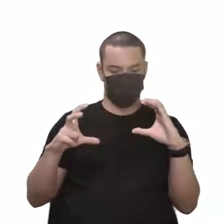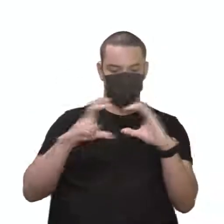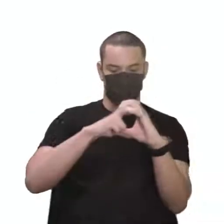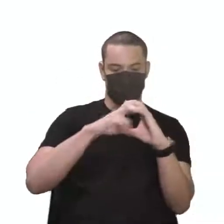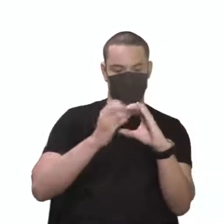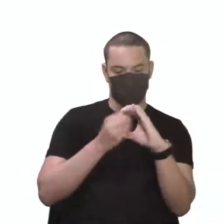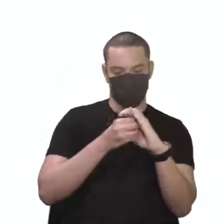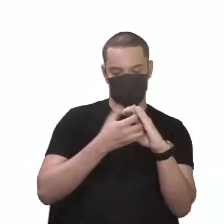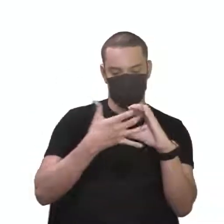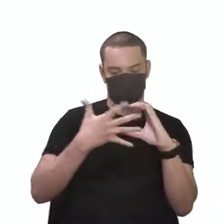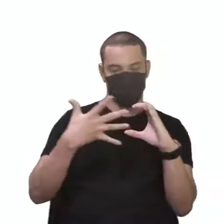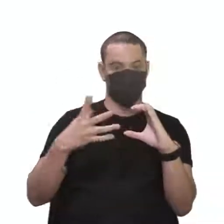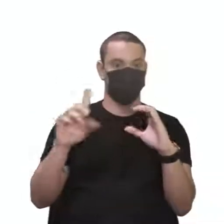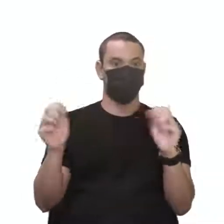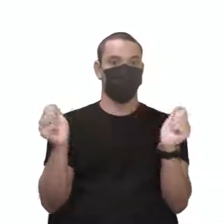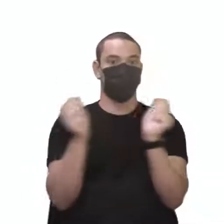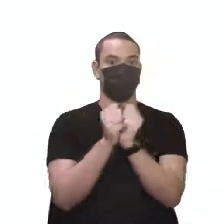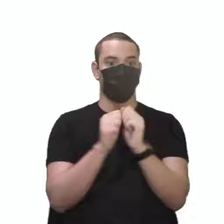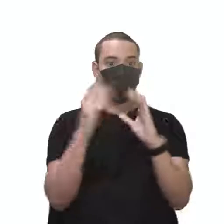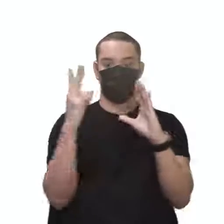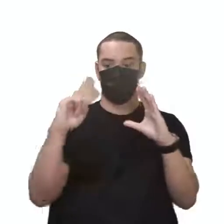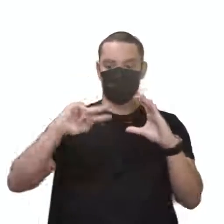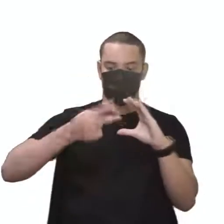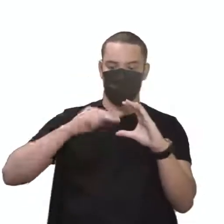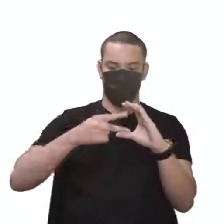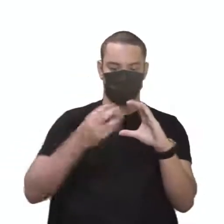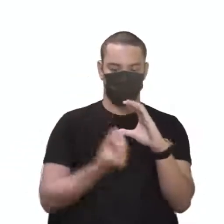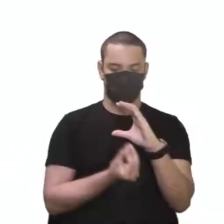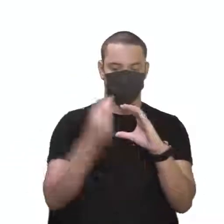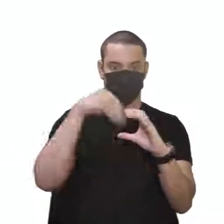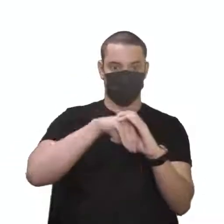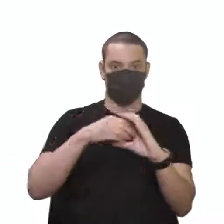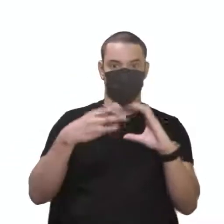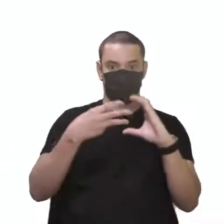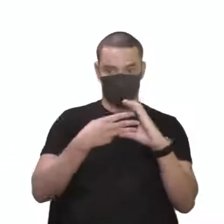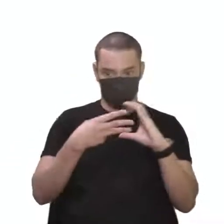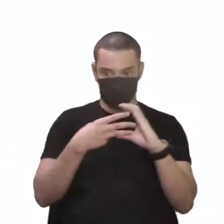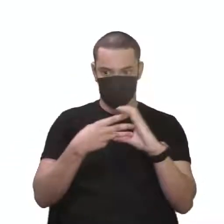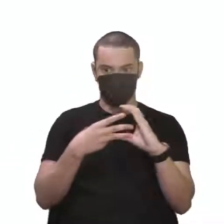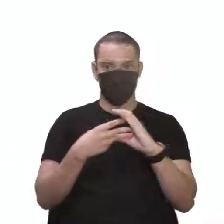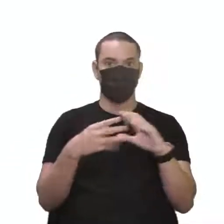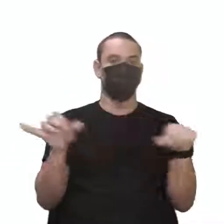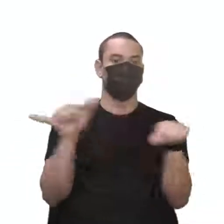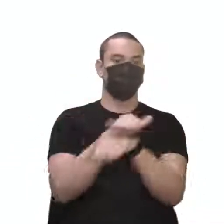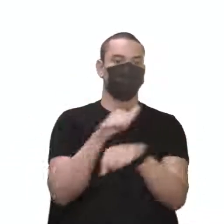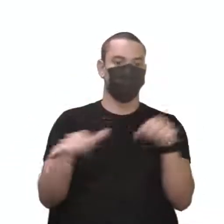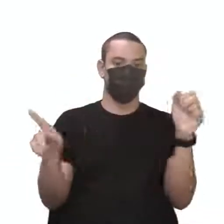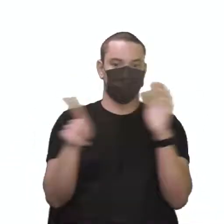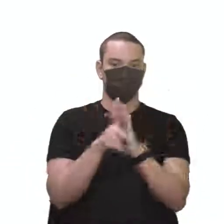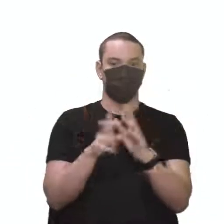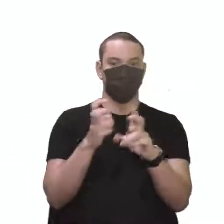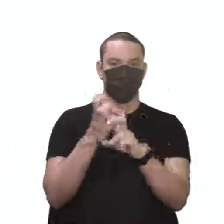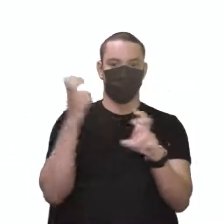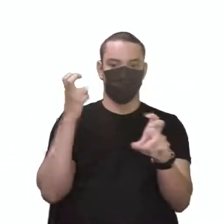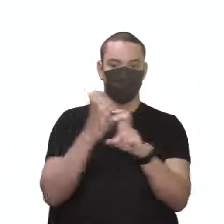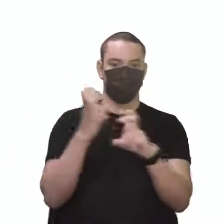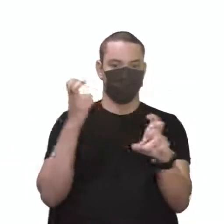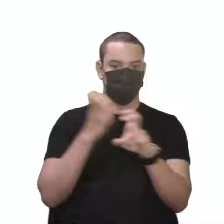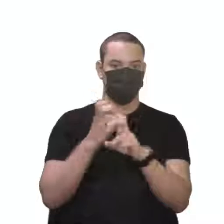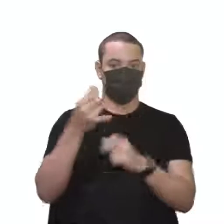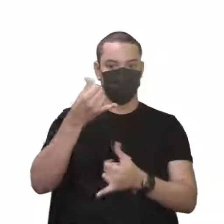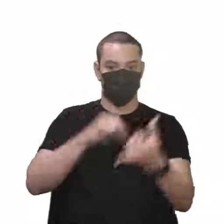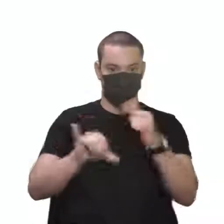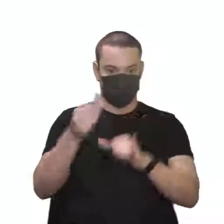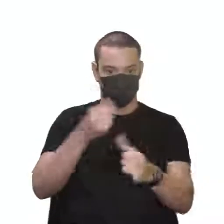trará consigo uma ou mais cópias do gene desejado. Com as técnicas da engenharia genética, é possível somar ao DNA